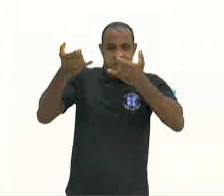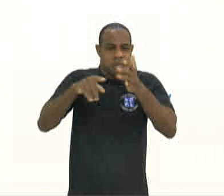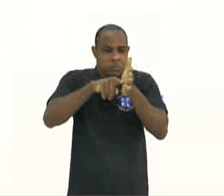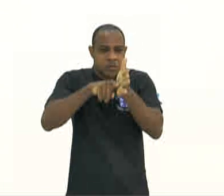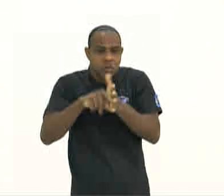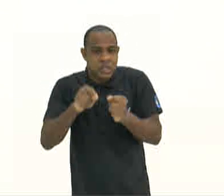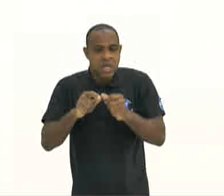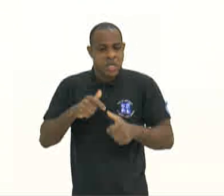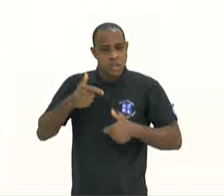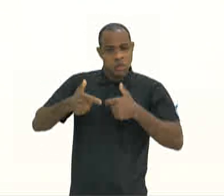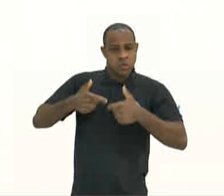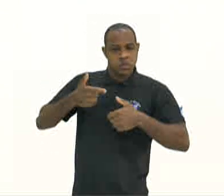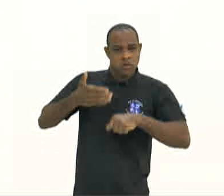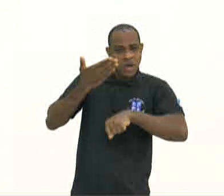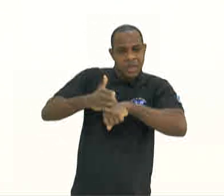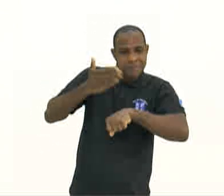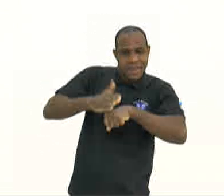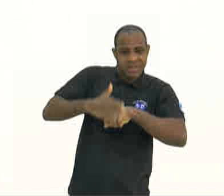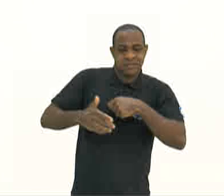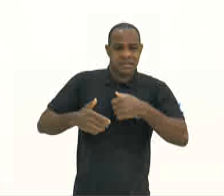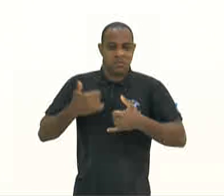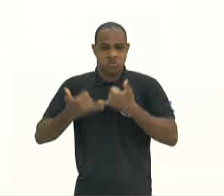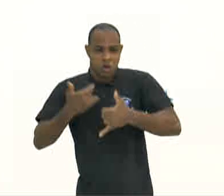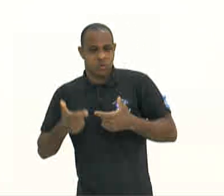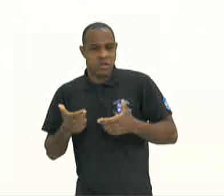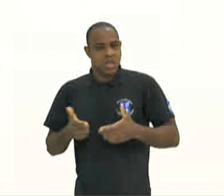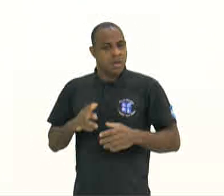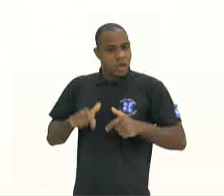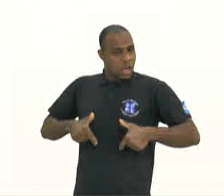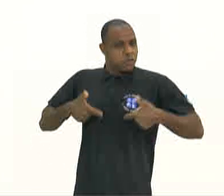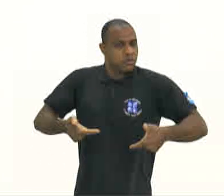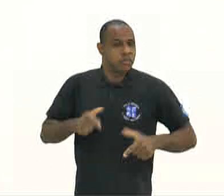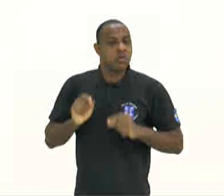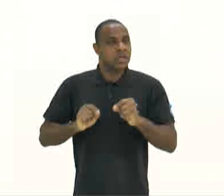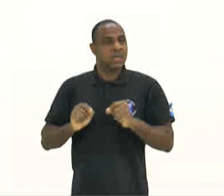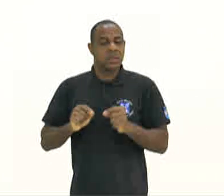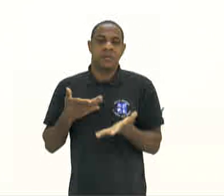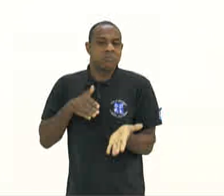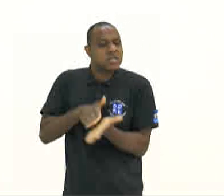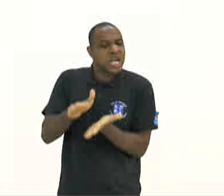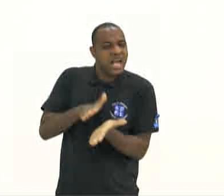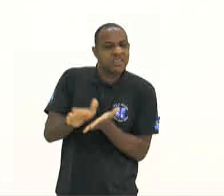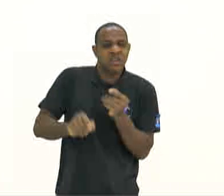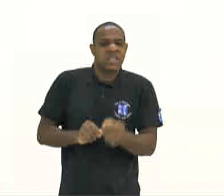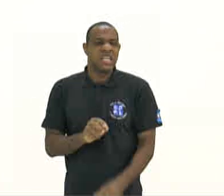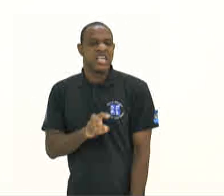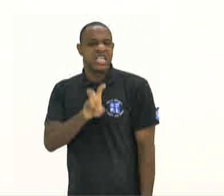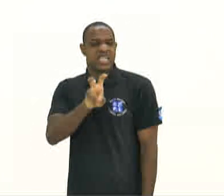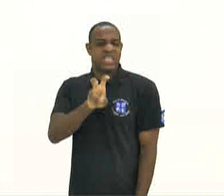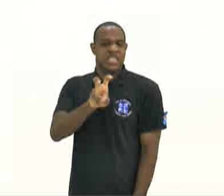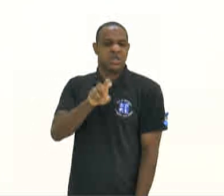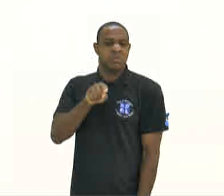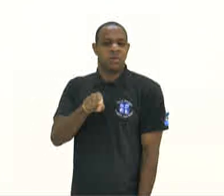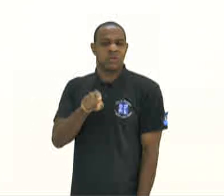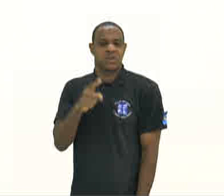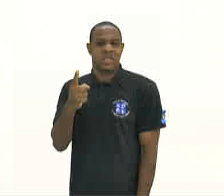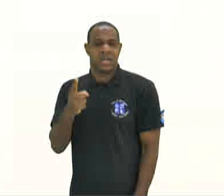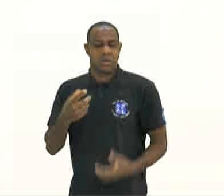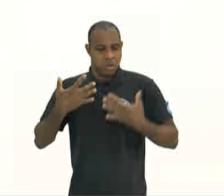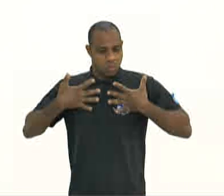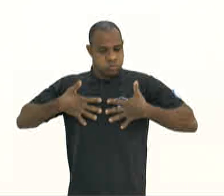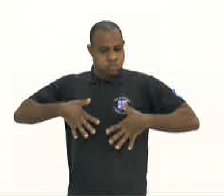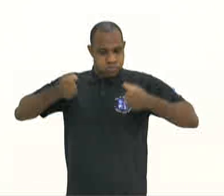jogos ativos chegam, os entrevistados, né, os alunos, chegam a gastar 5.4 mais calorias do